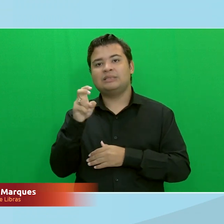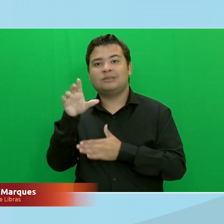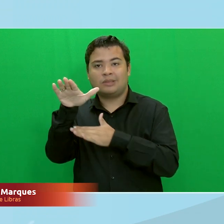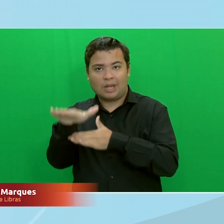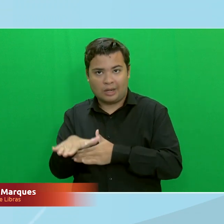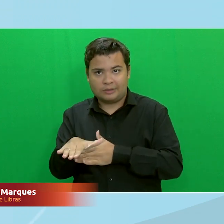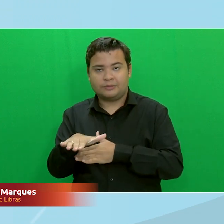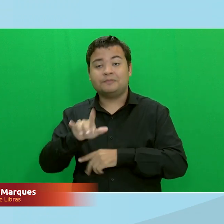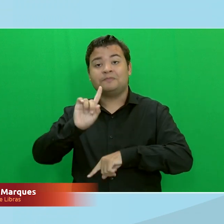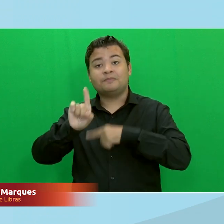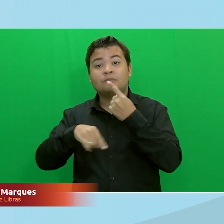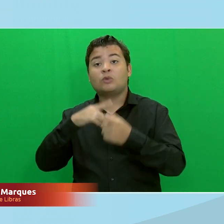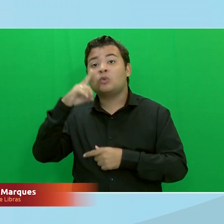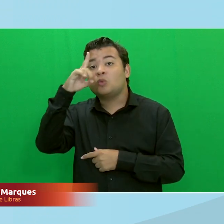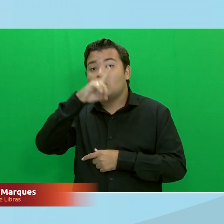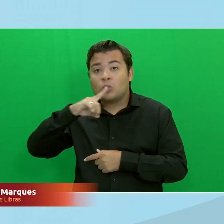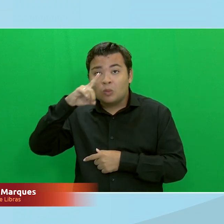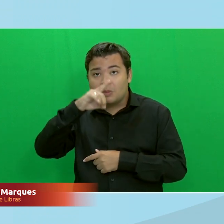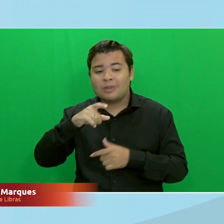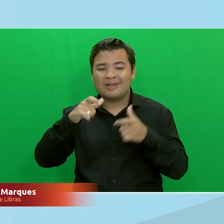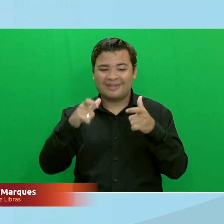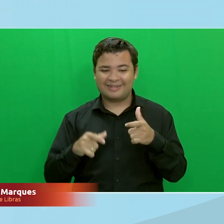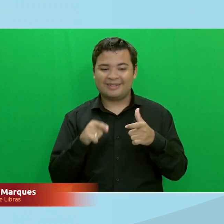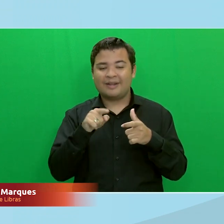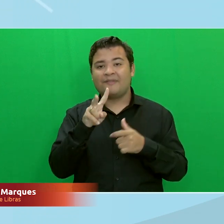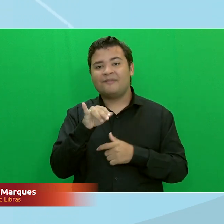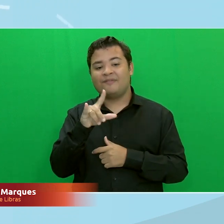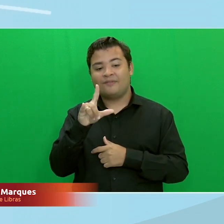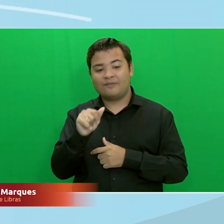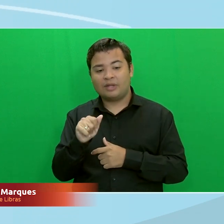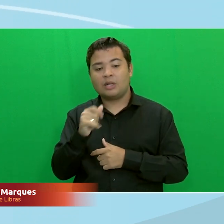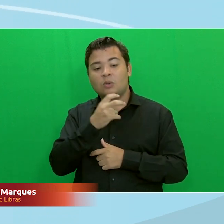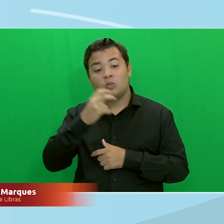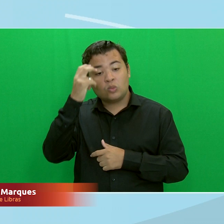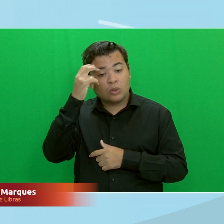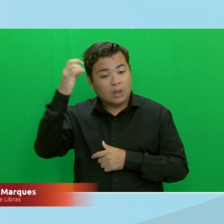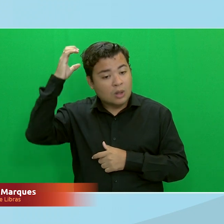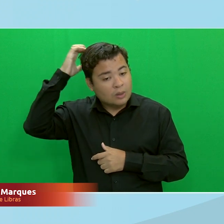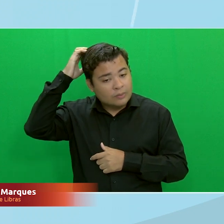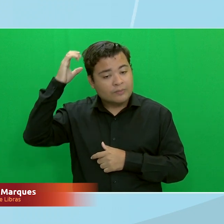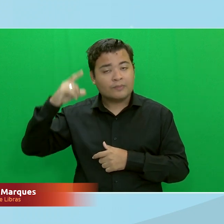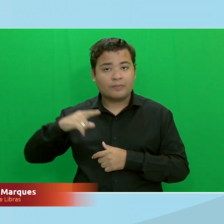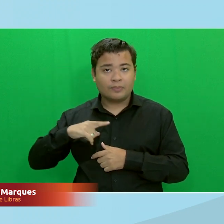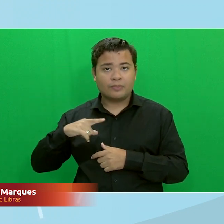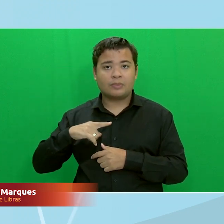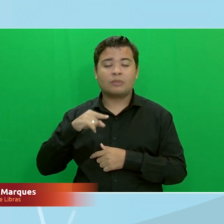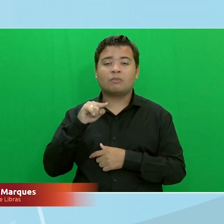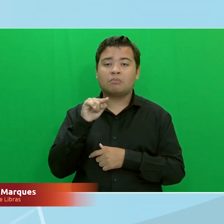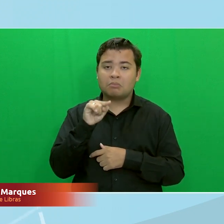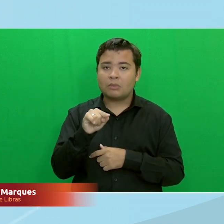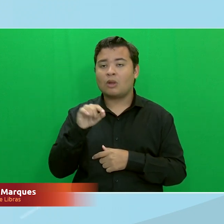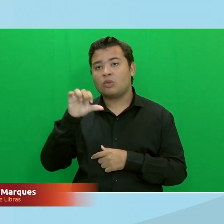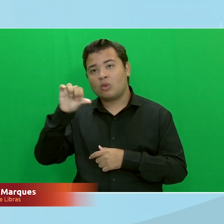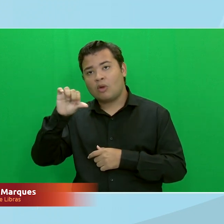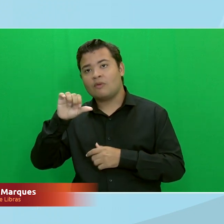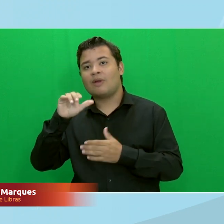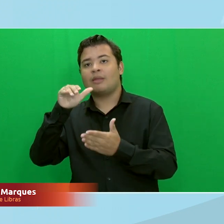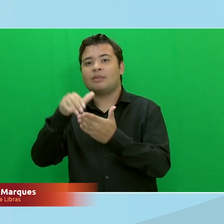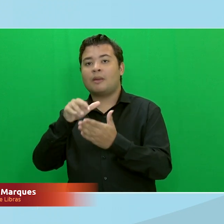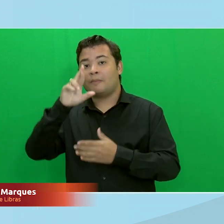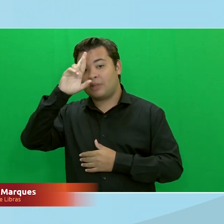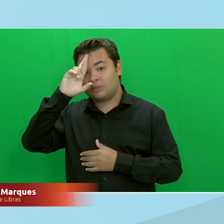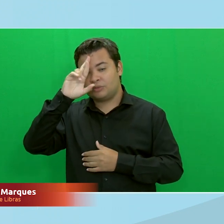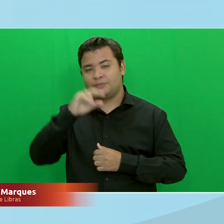tarde. No domingo, a Vila Cultural Cora Coralina também abre e funciona das 9 ao meio-dia. De